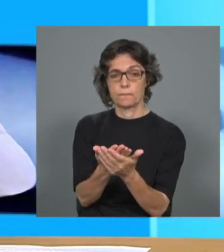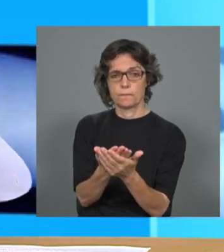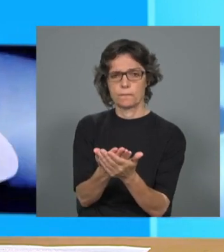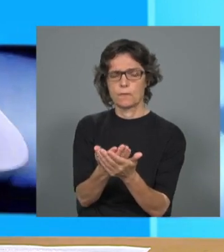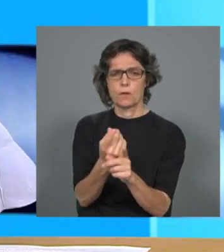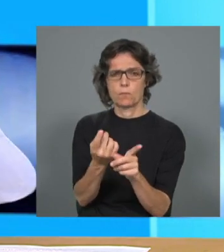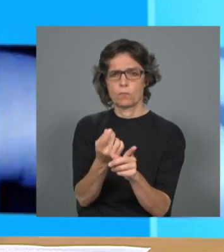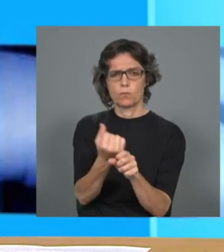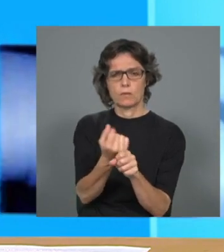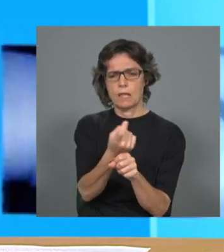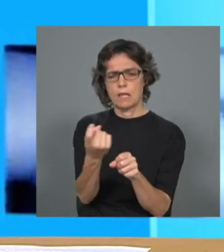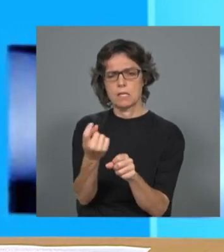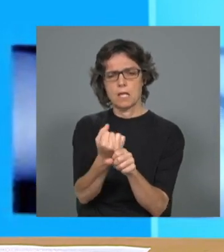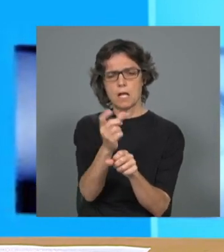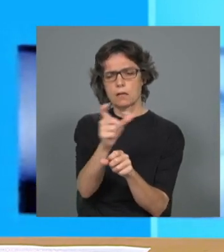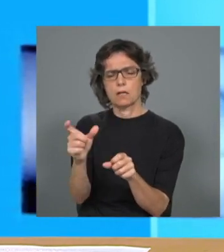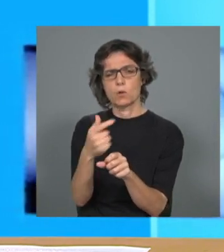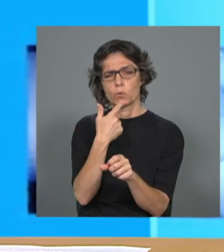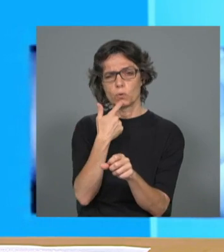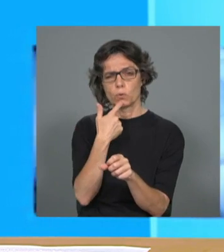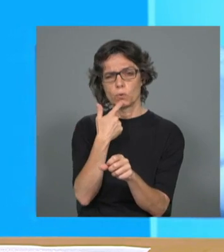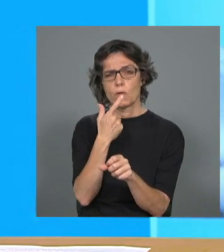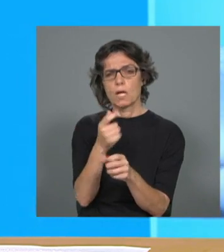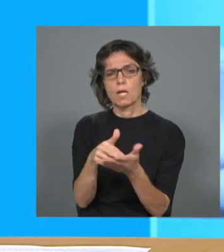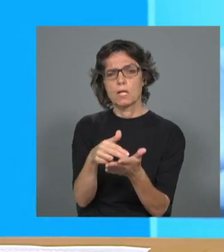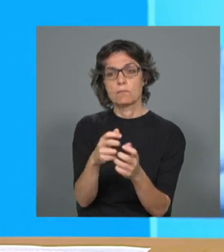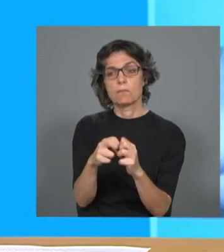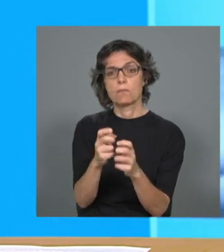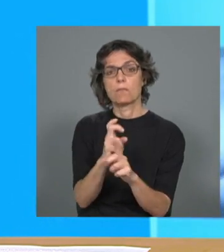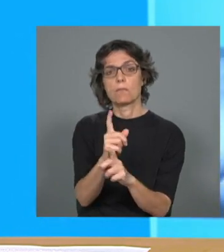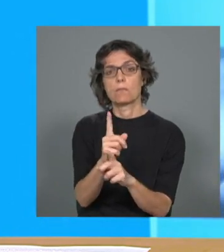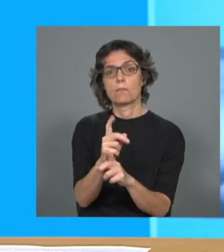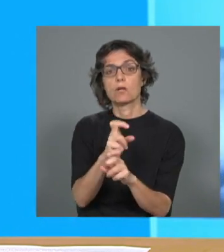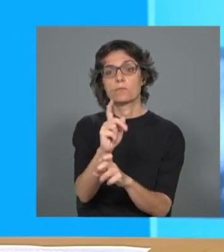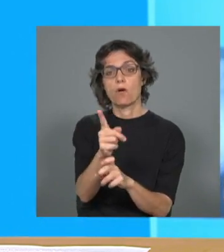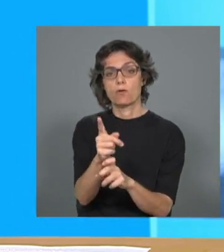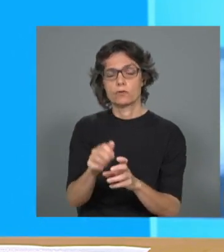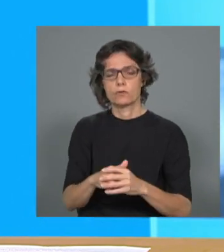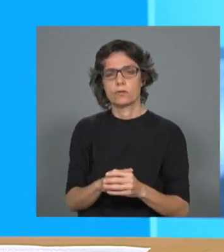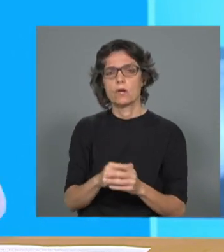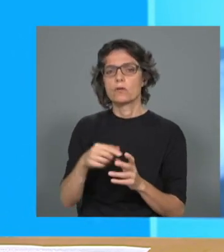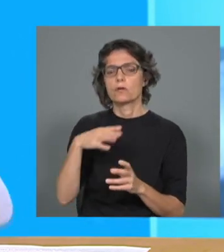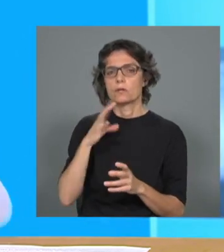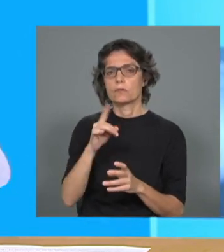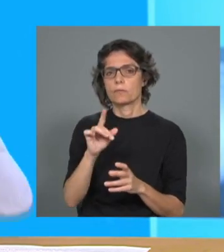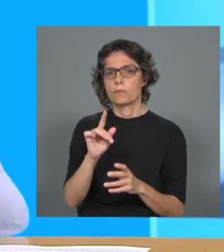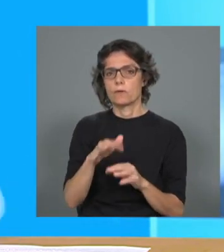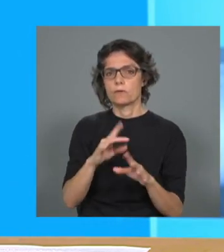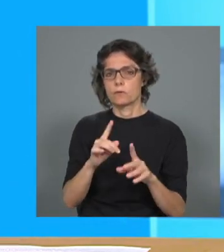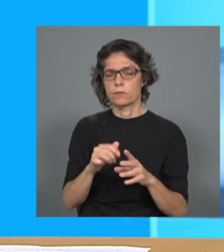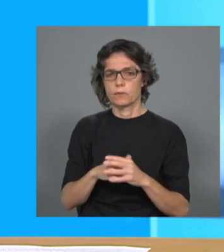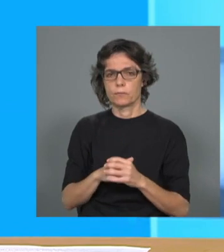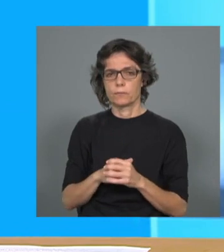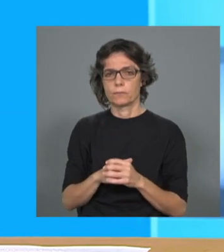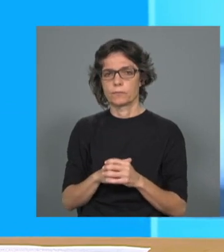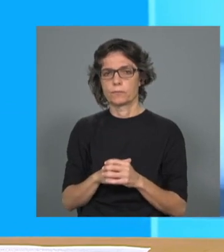os trabalhadores que precisam de respostas para os seus problemas. Queremos, digamos, dinamizar e